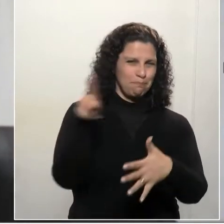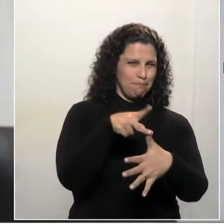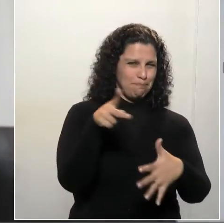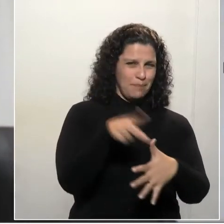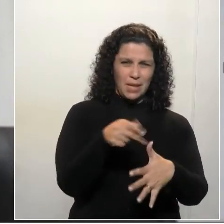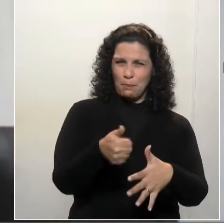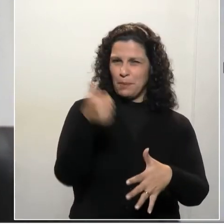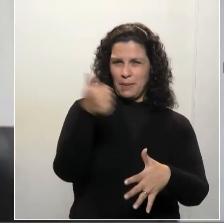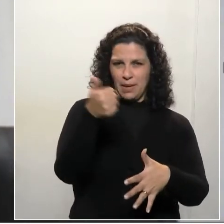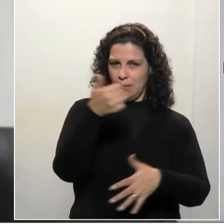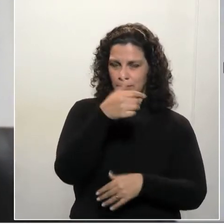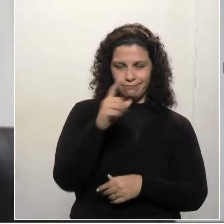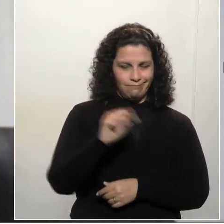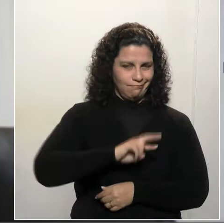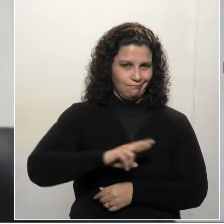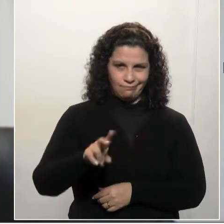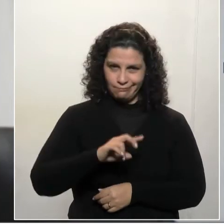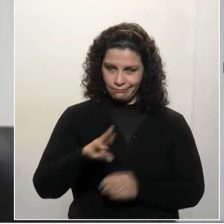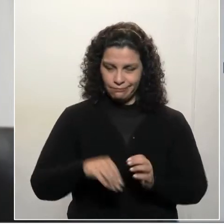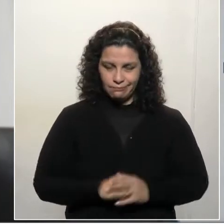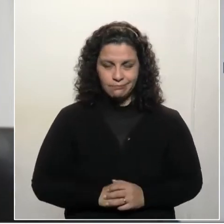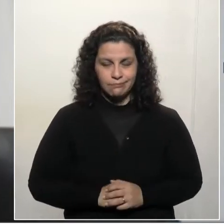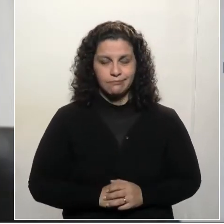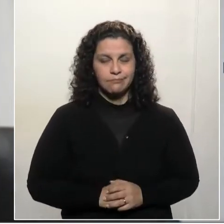nesta pandemia. Já